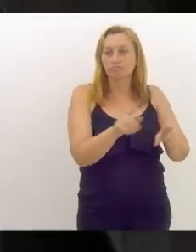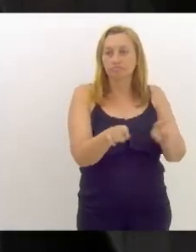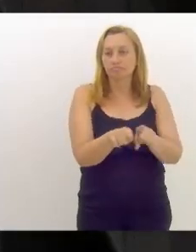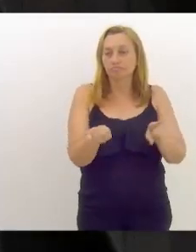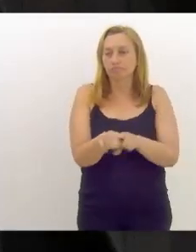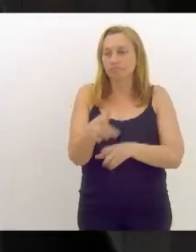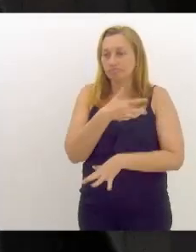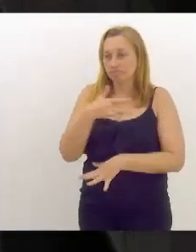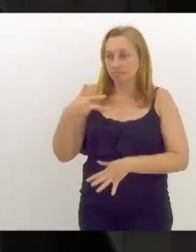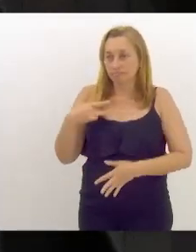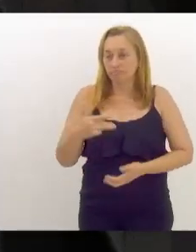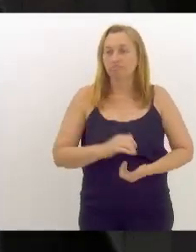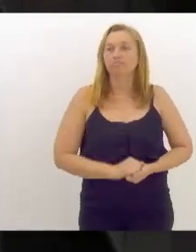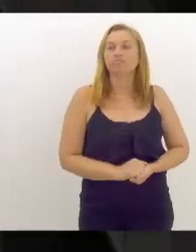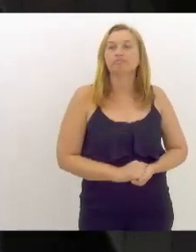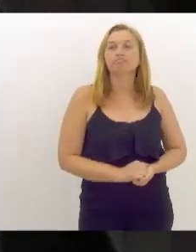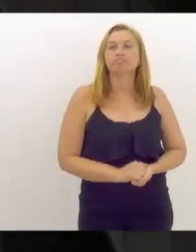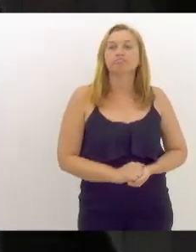saúde.